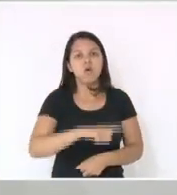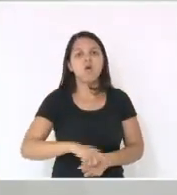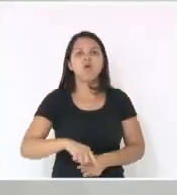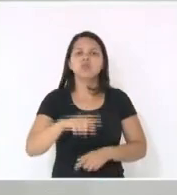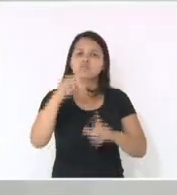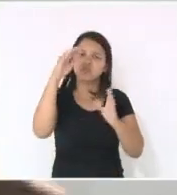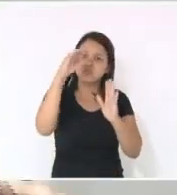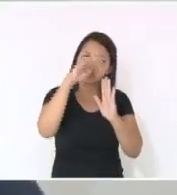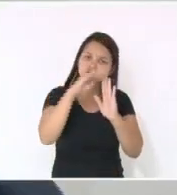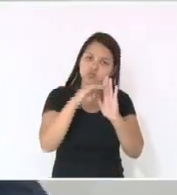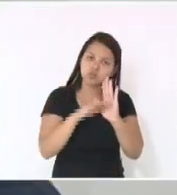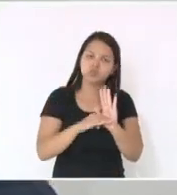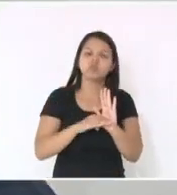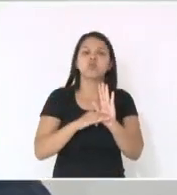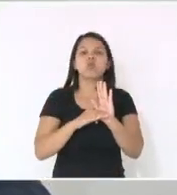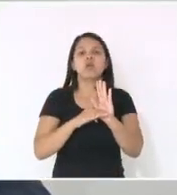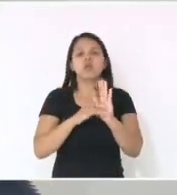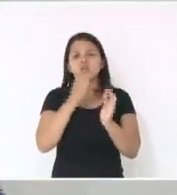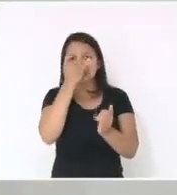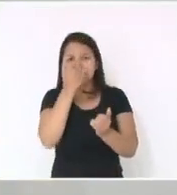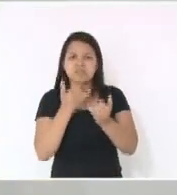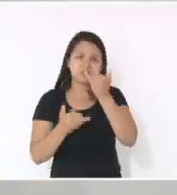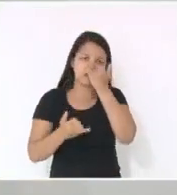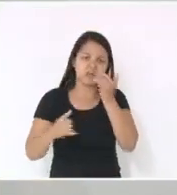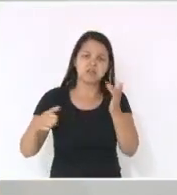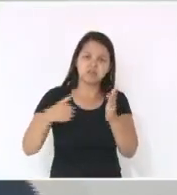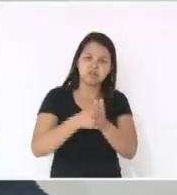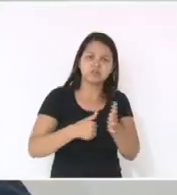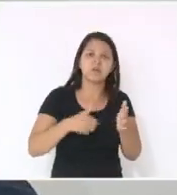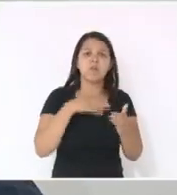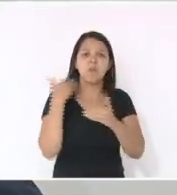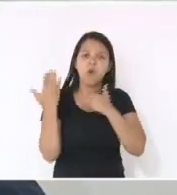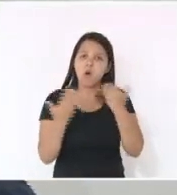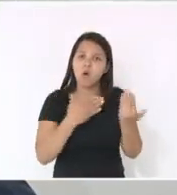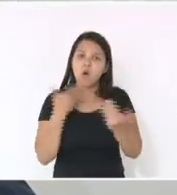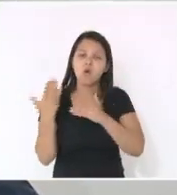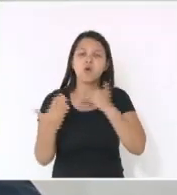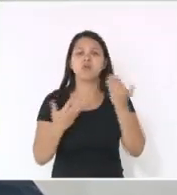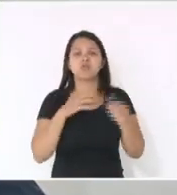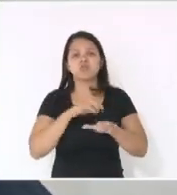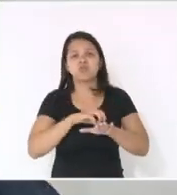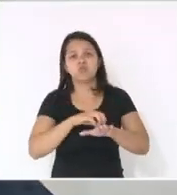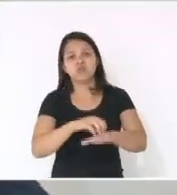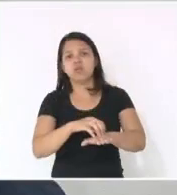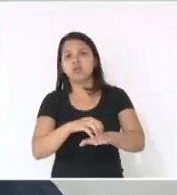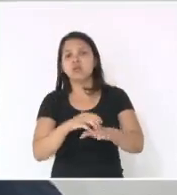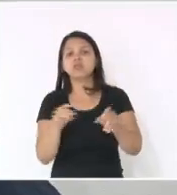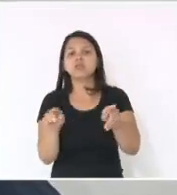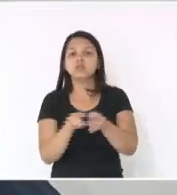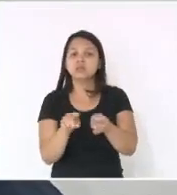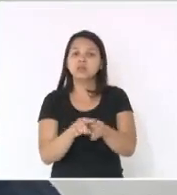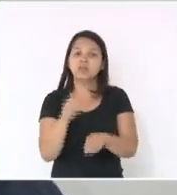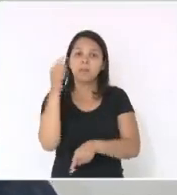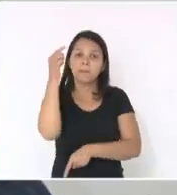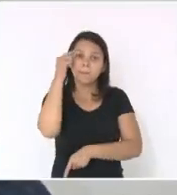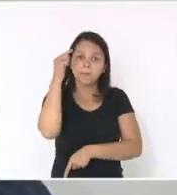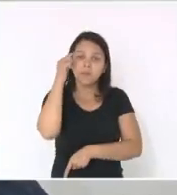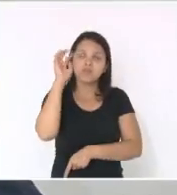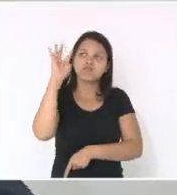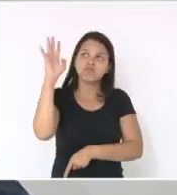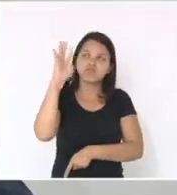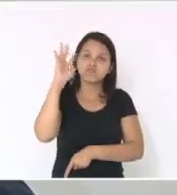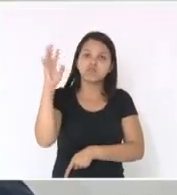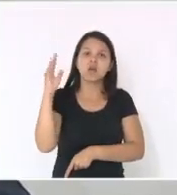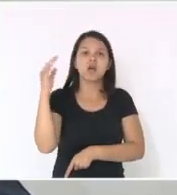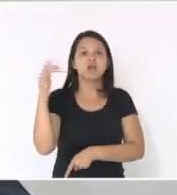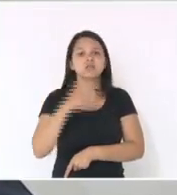diminuirmos esse grande número de acidentes de trânsito, o número de mortes do trânsito, e pensarmos a saúde como um todo. Eu até dizia